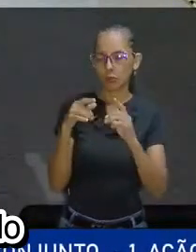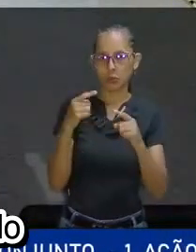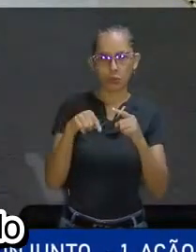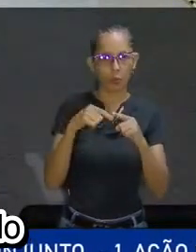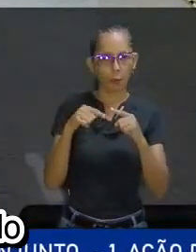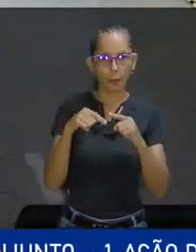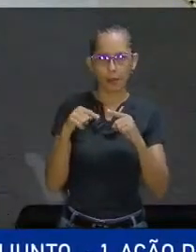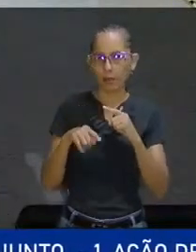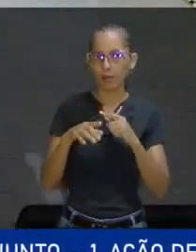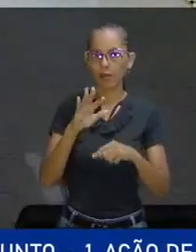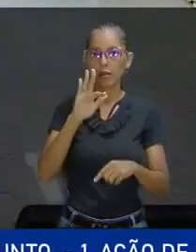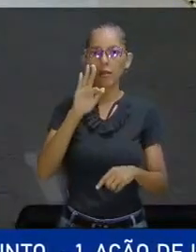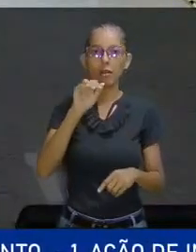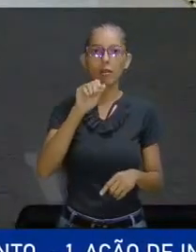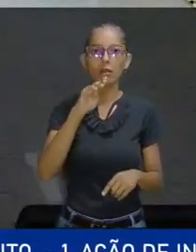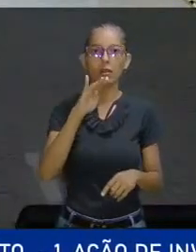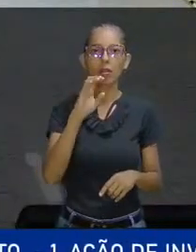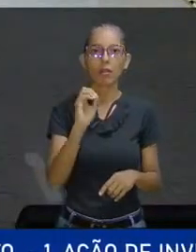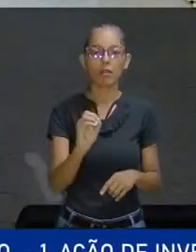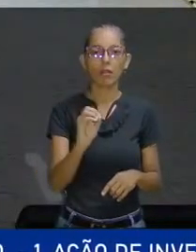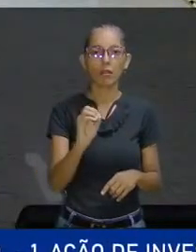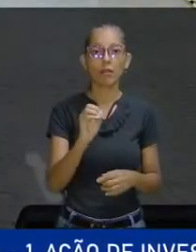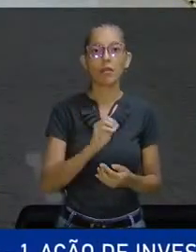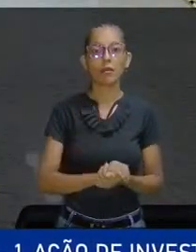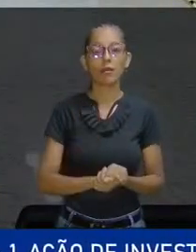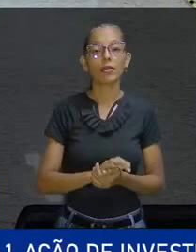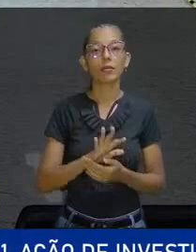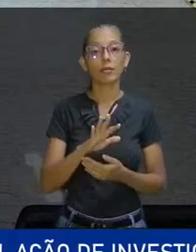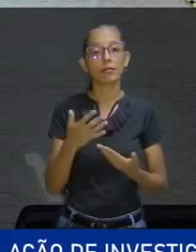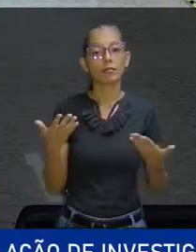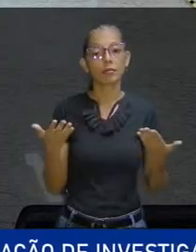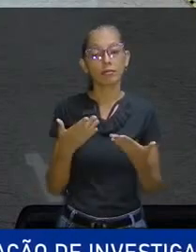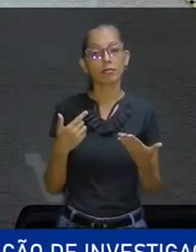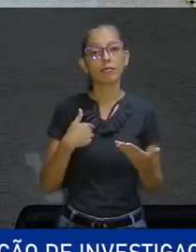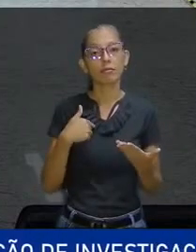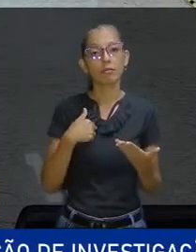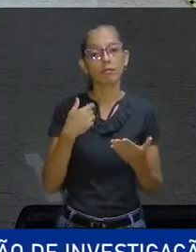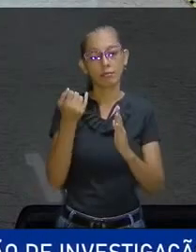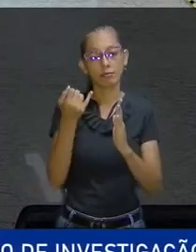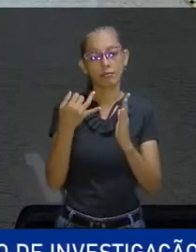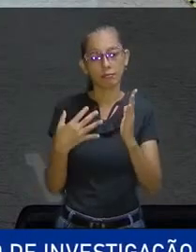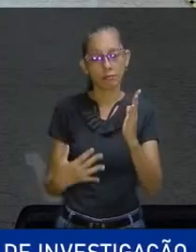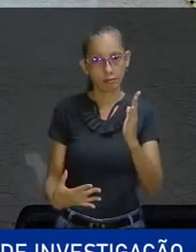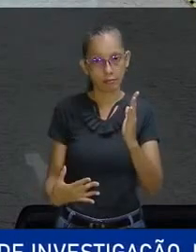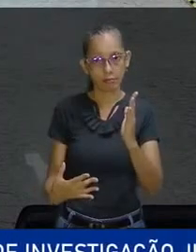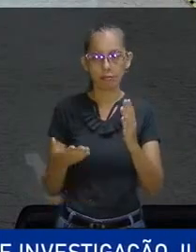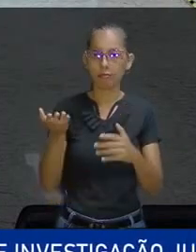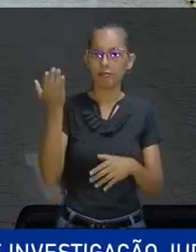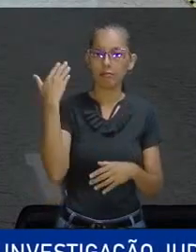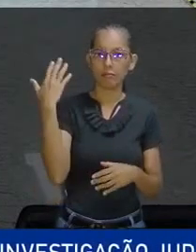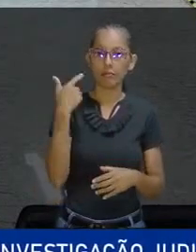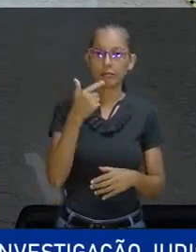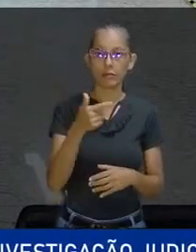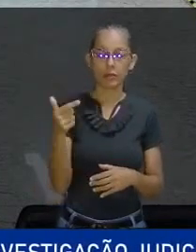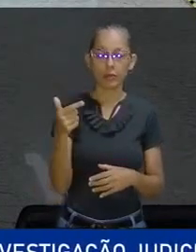5108-635, da representação especial 601-666, o inquérito policial número